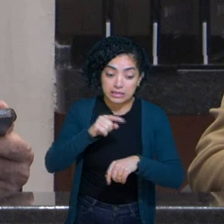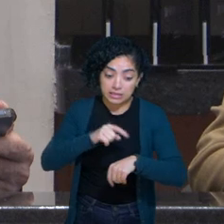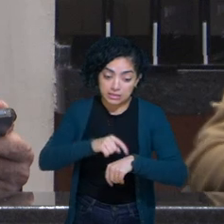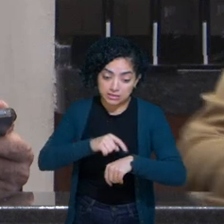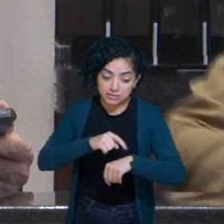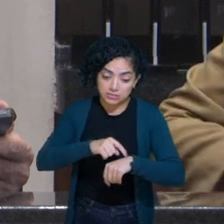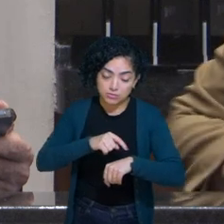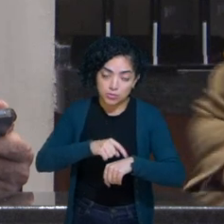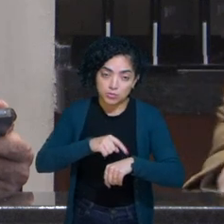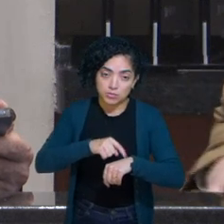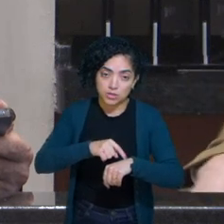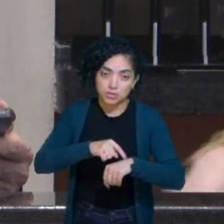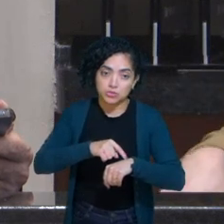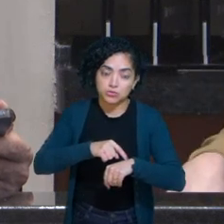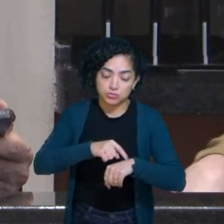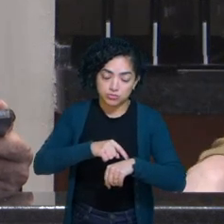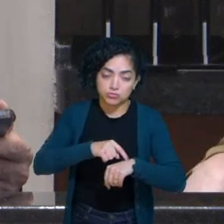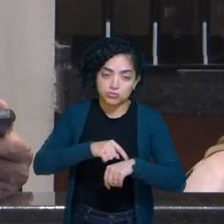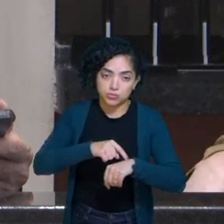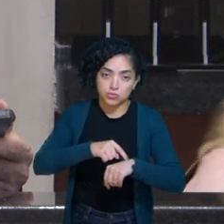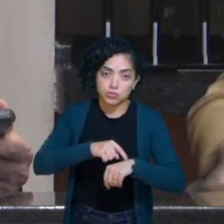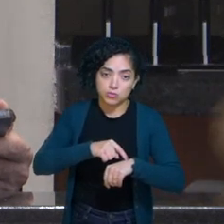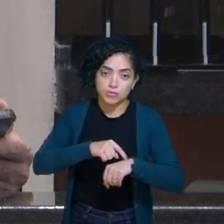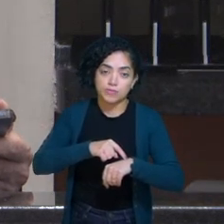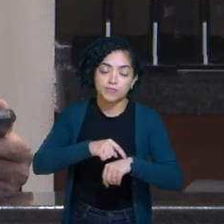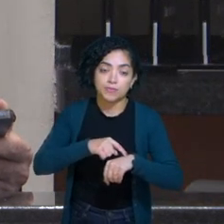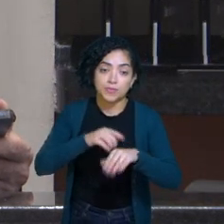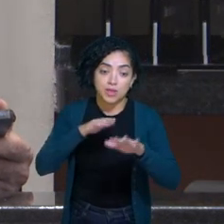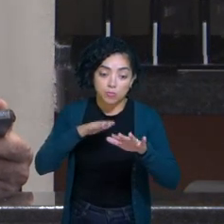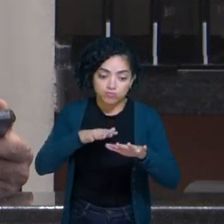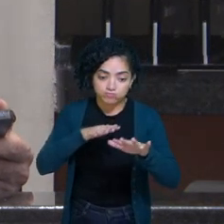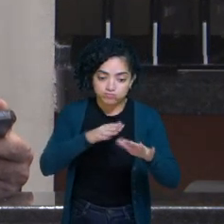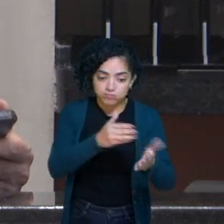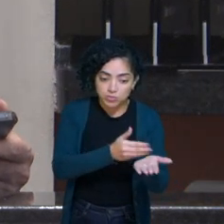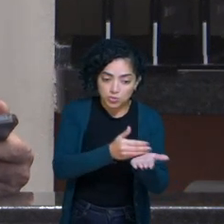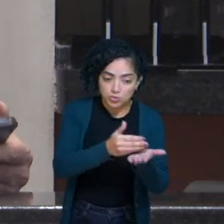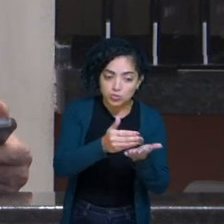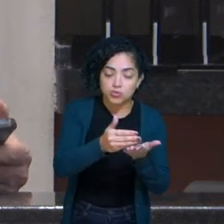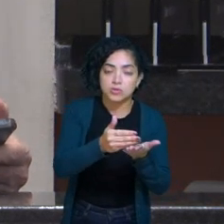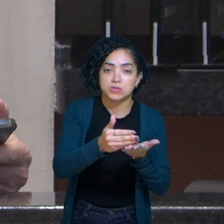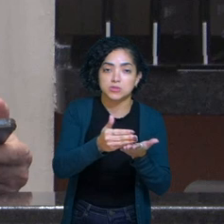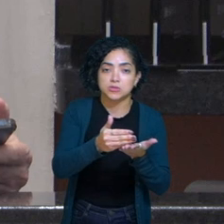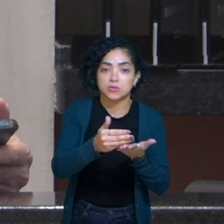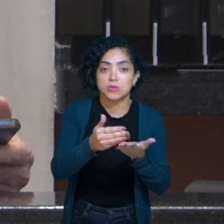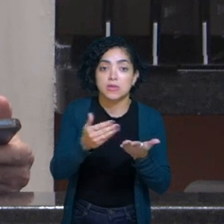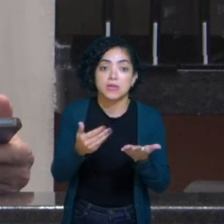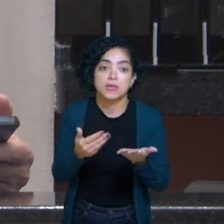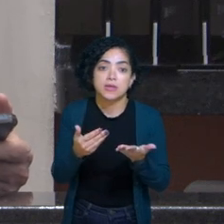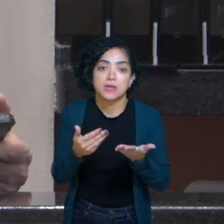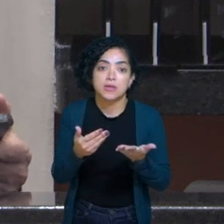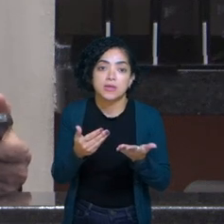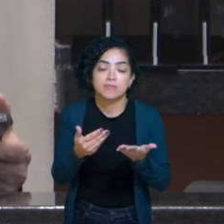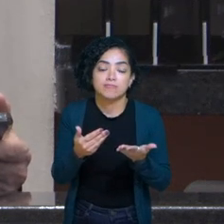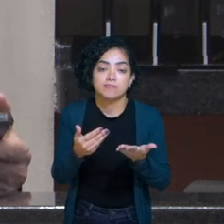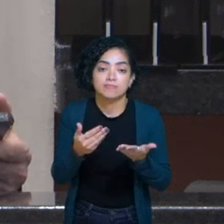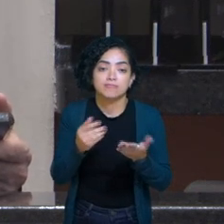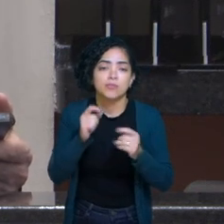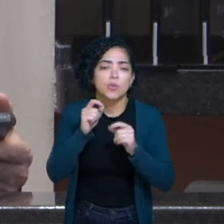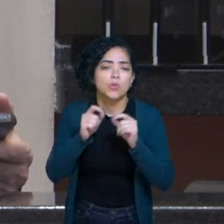momento esse evento que é parte desse movimento que é o início ele teria que deixar alguma